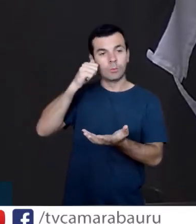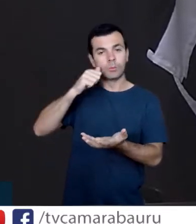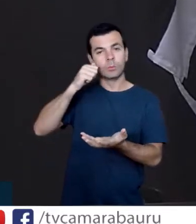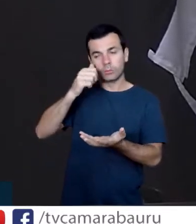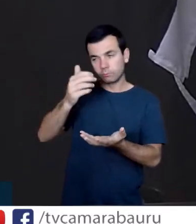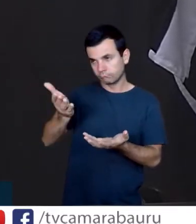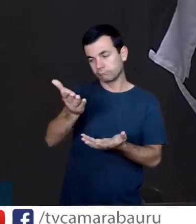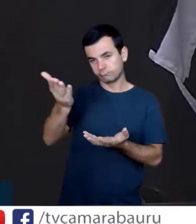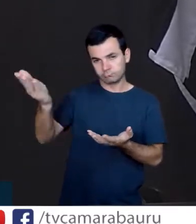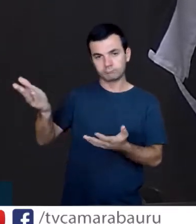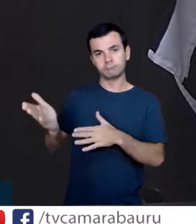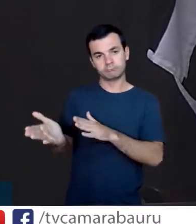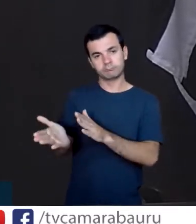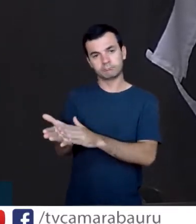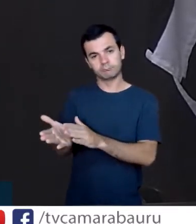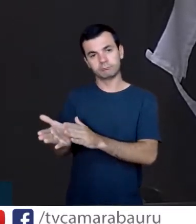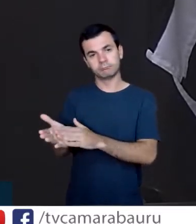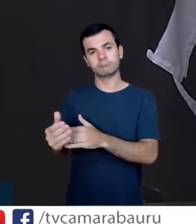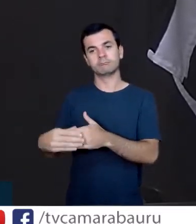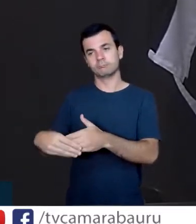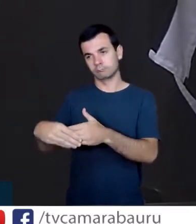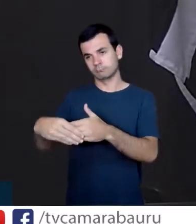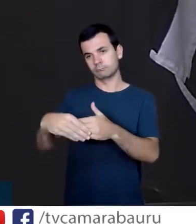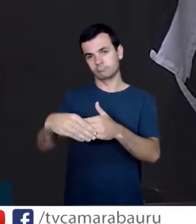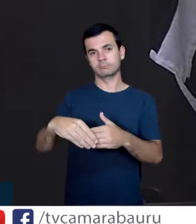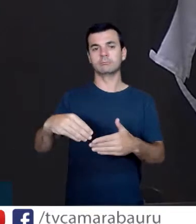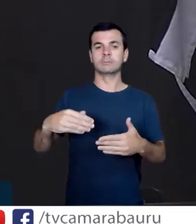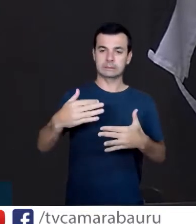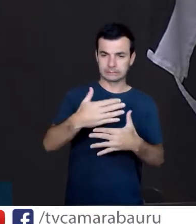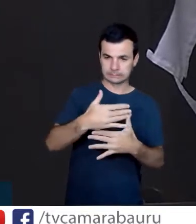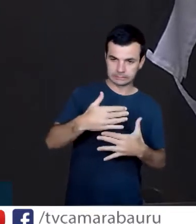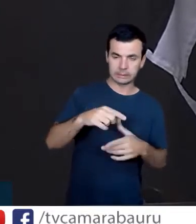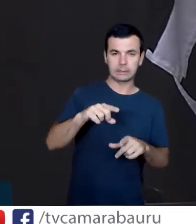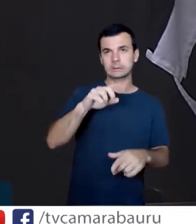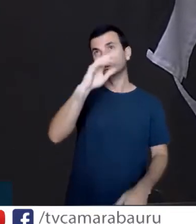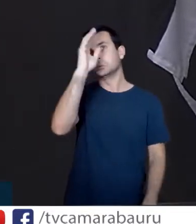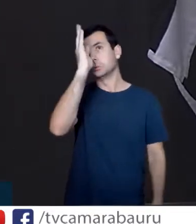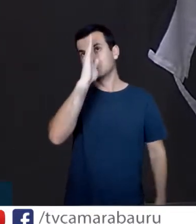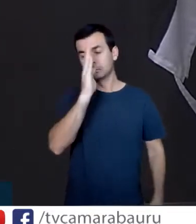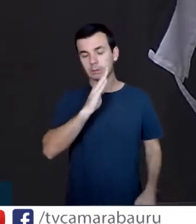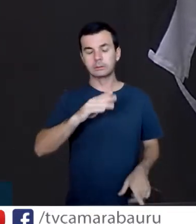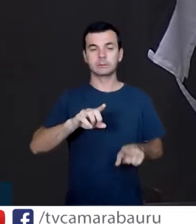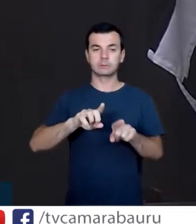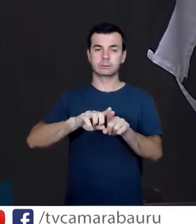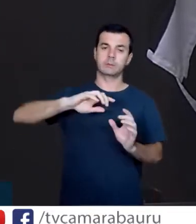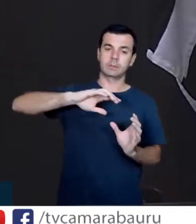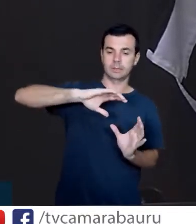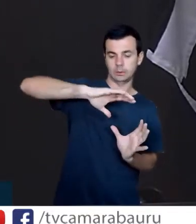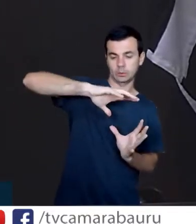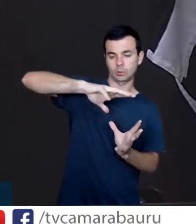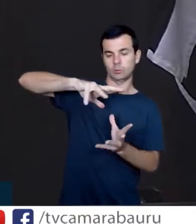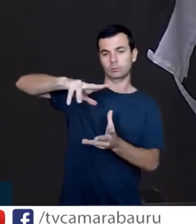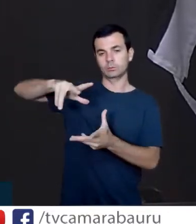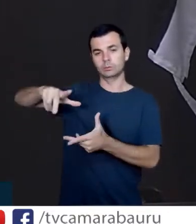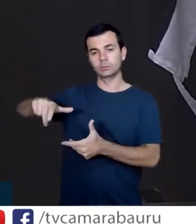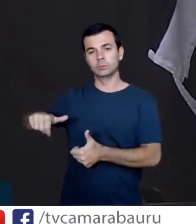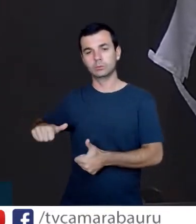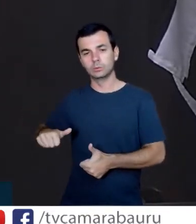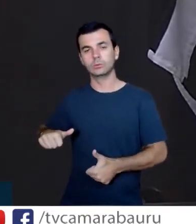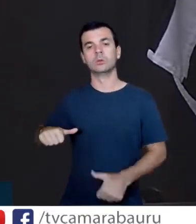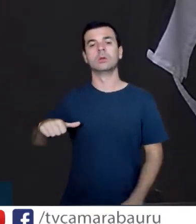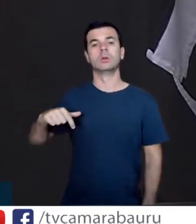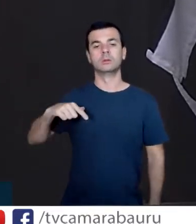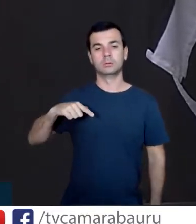mulheres da nossa cidade, do nosso país, de todo o mundo. E hoje eu faço aqui com muita